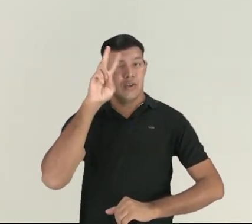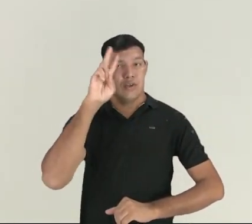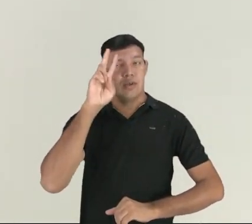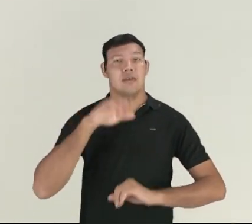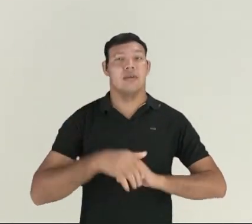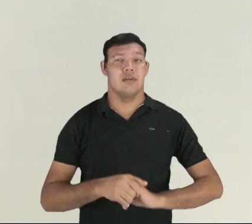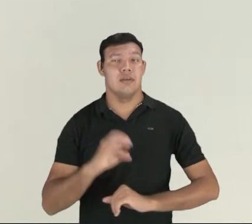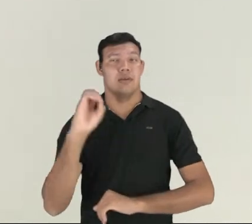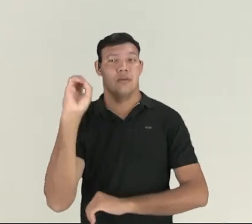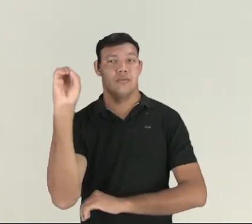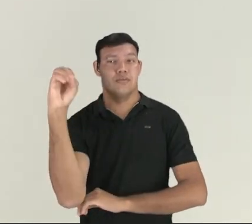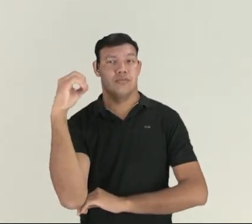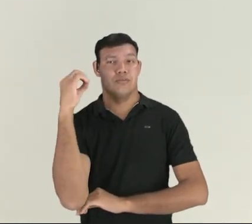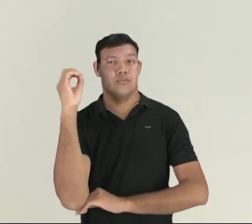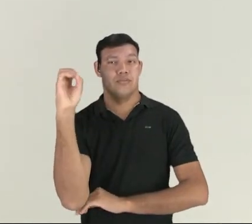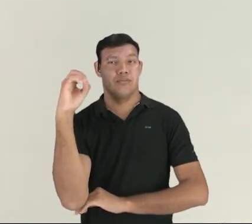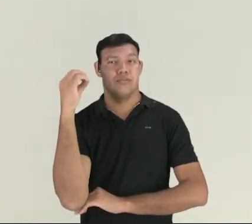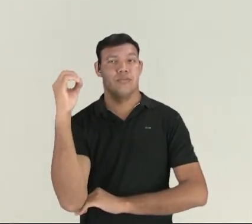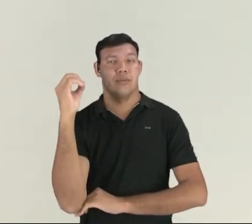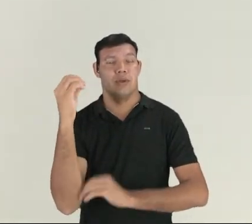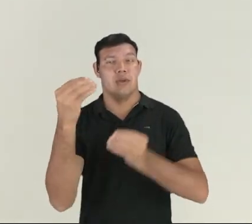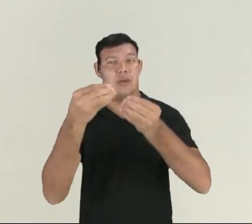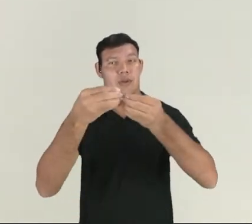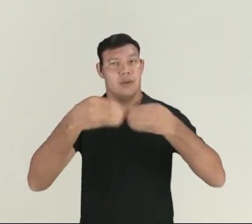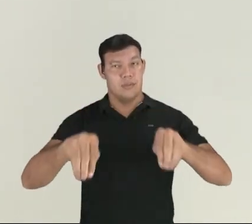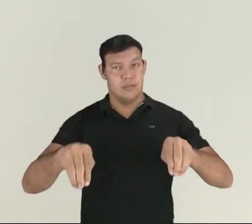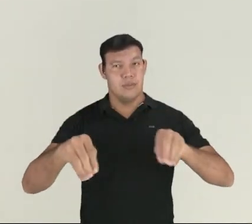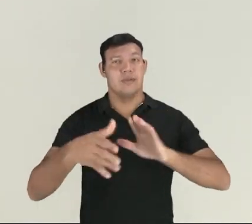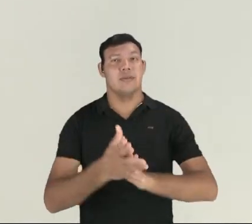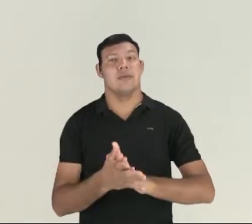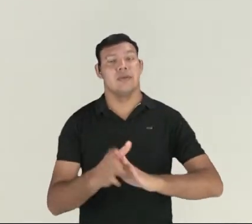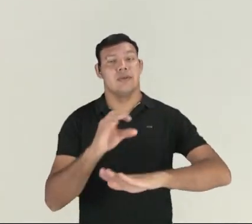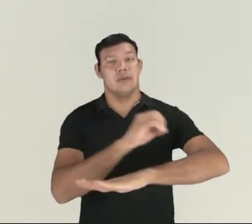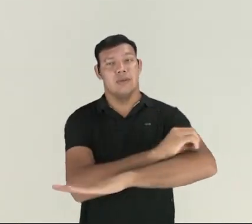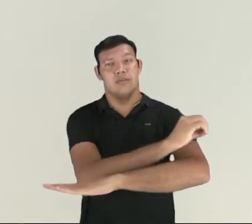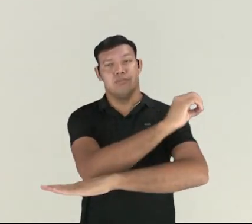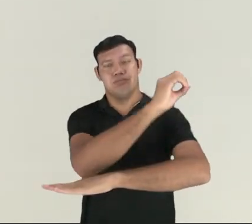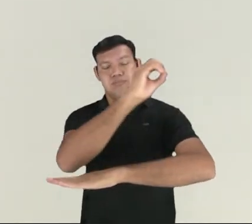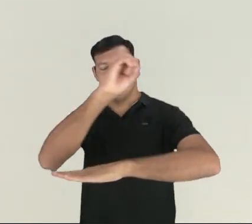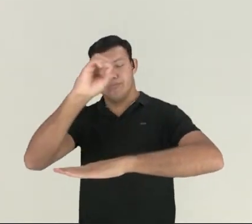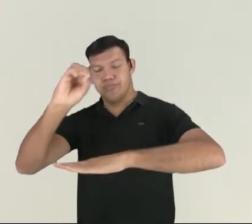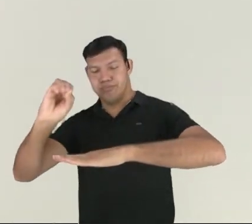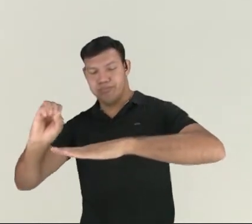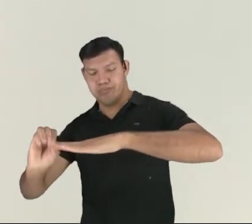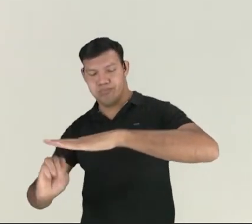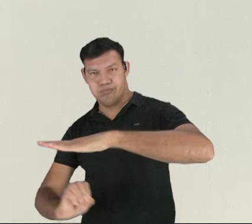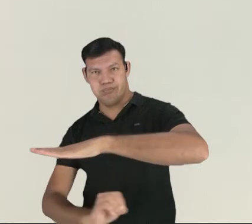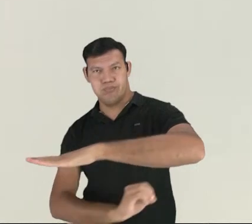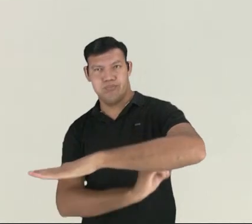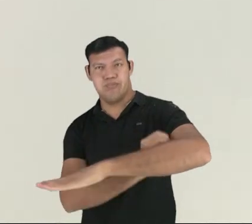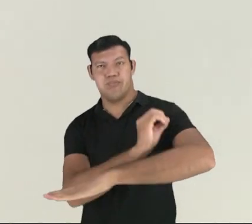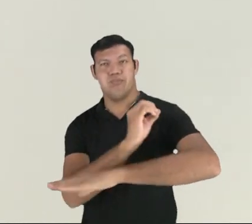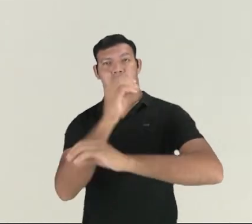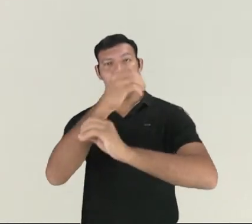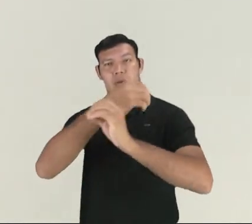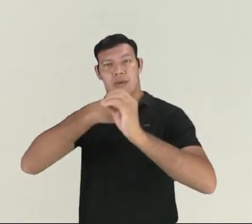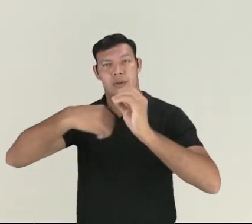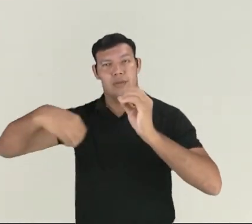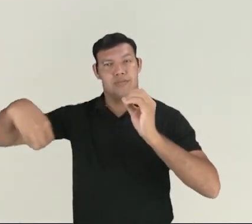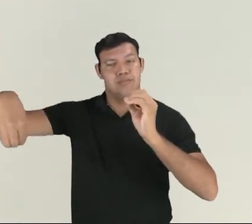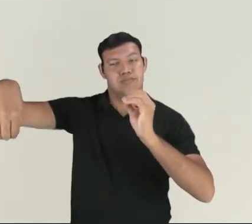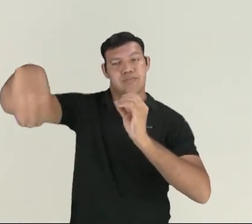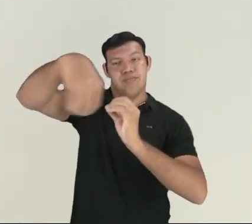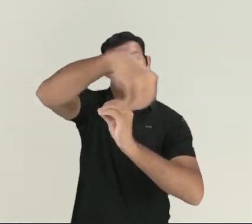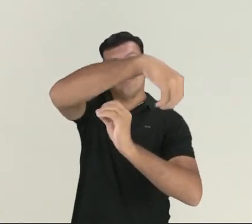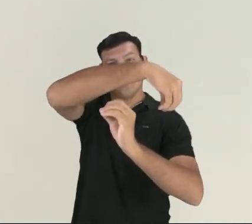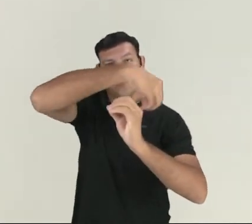o movimento de translação tem como consequência principal as estações do ano. E a gente entender também que se